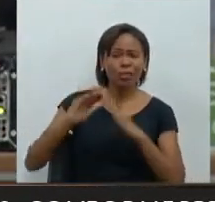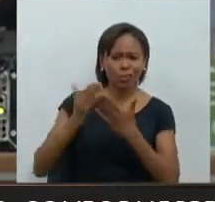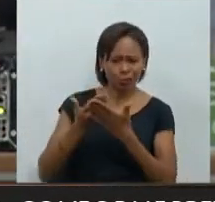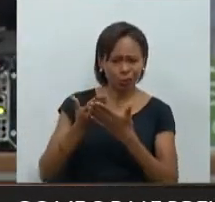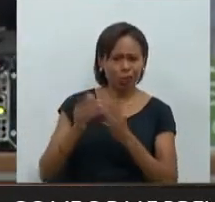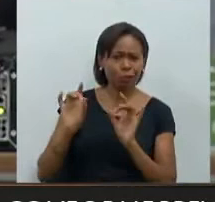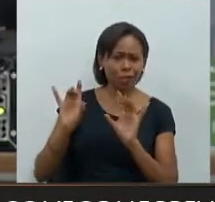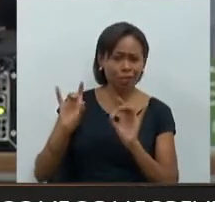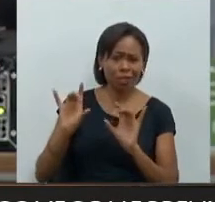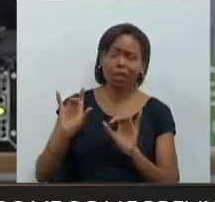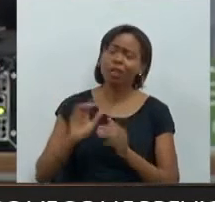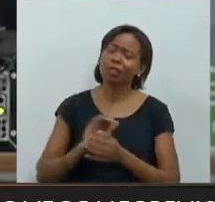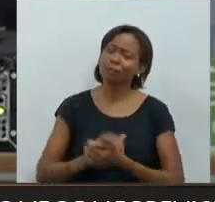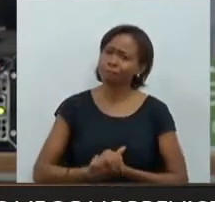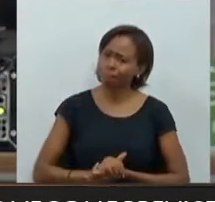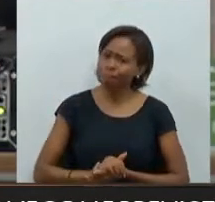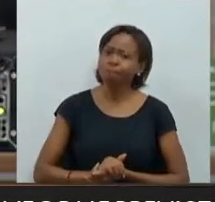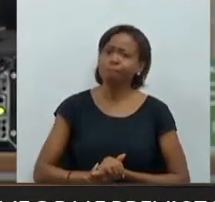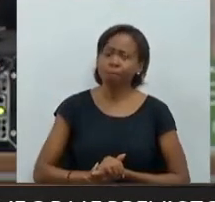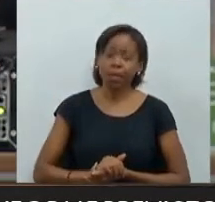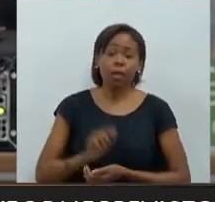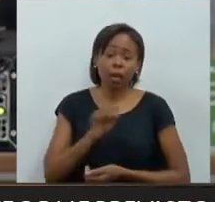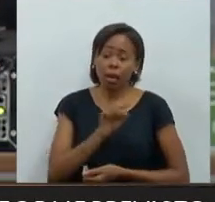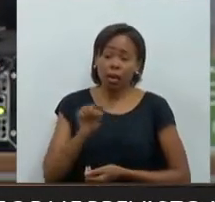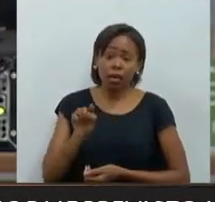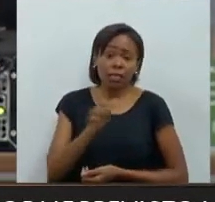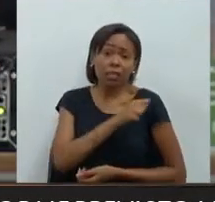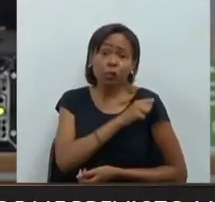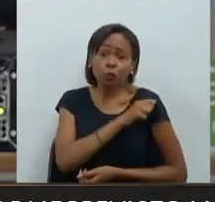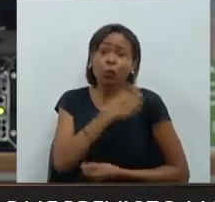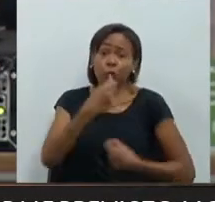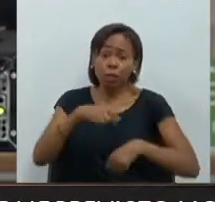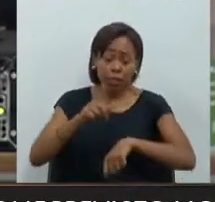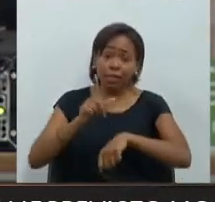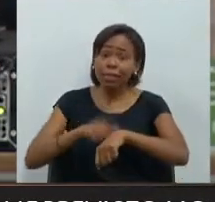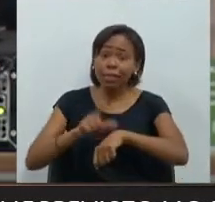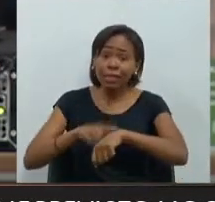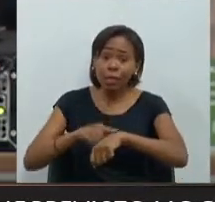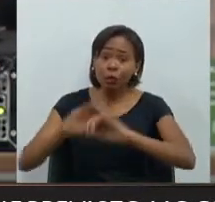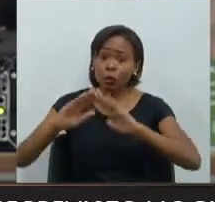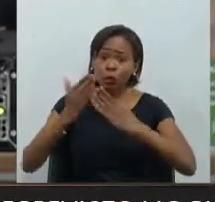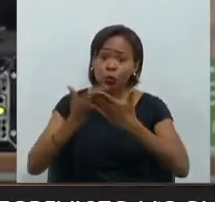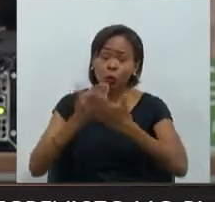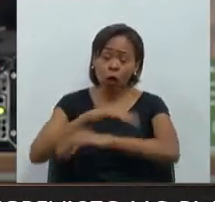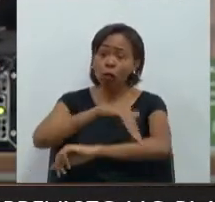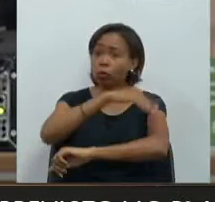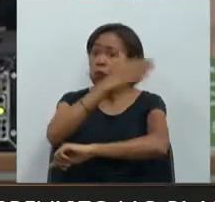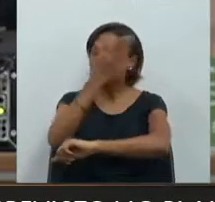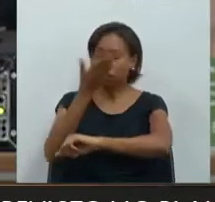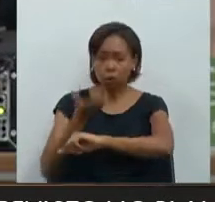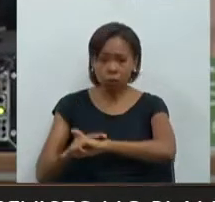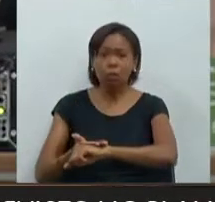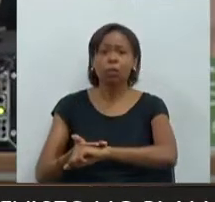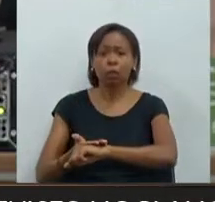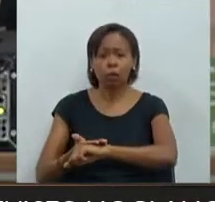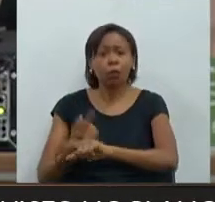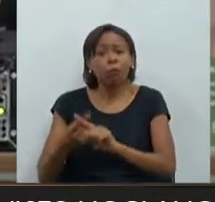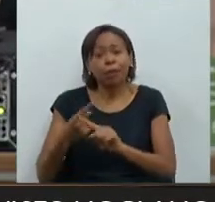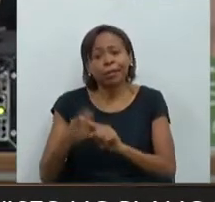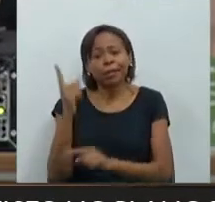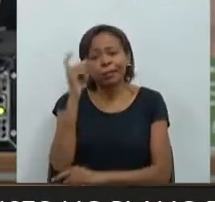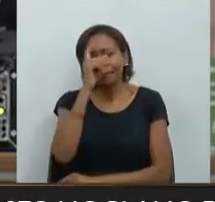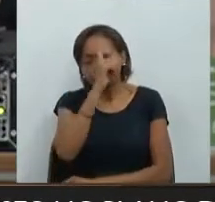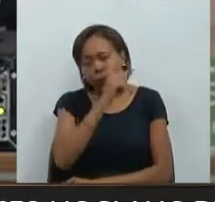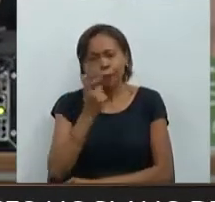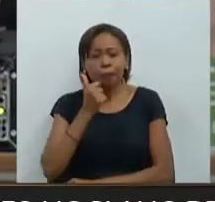essas crianças precisam de um tempo integral, sim. Essa dificuldade do pai levar, principalmente